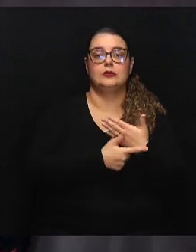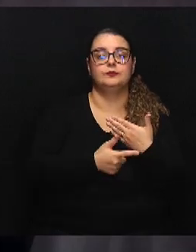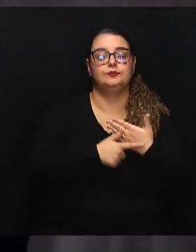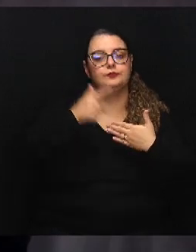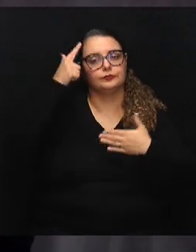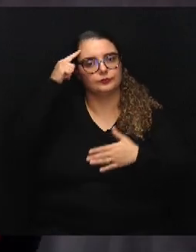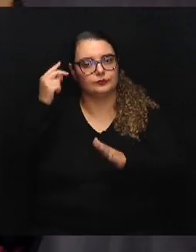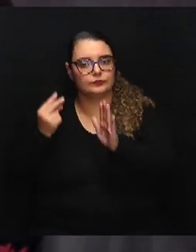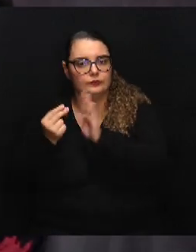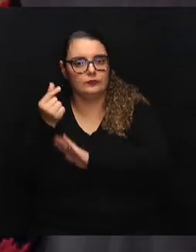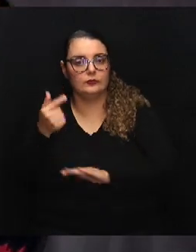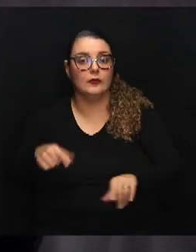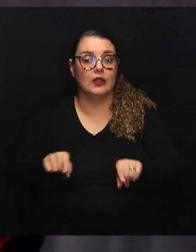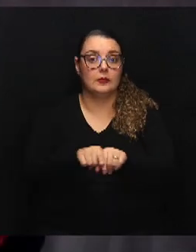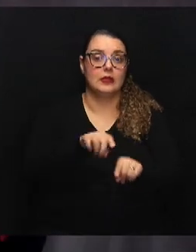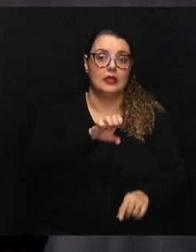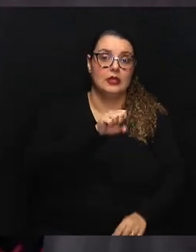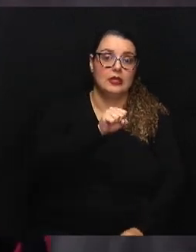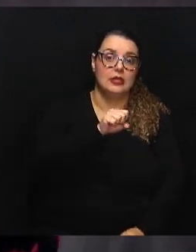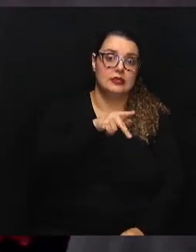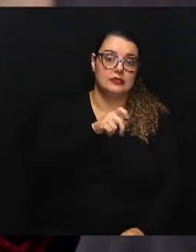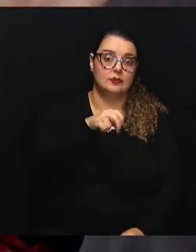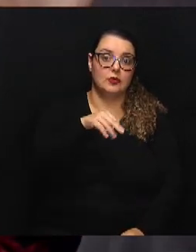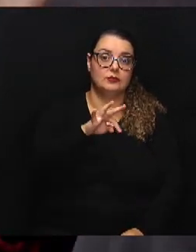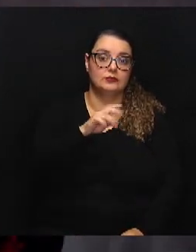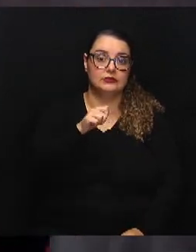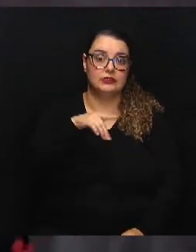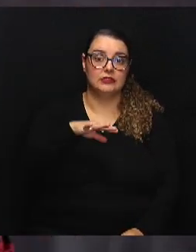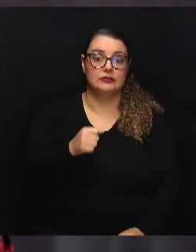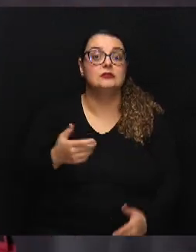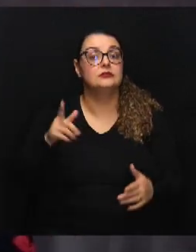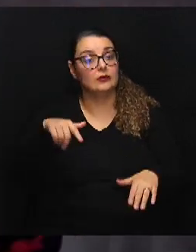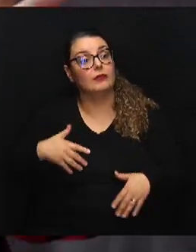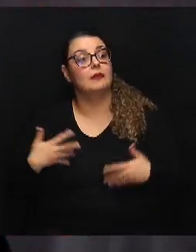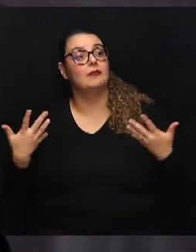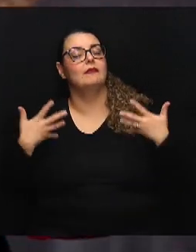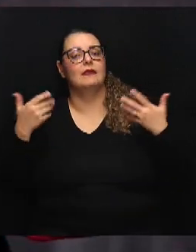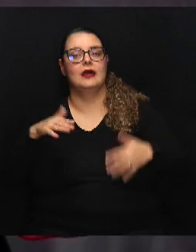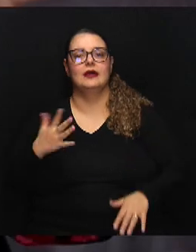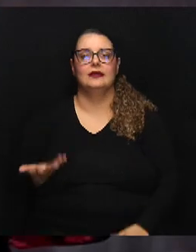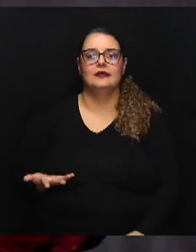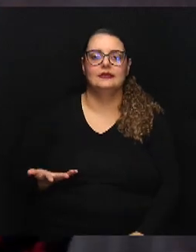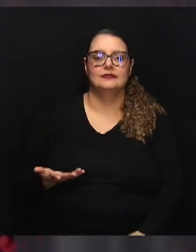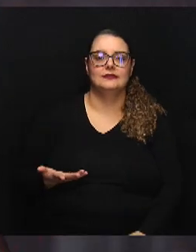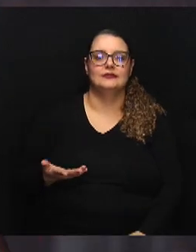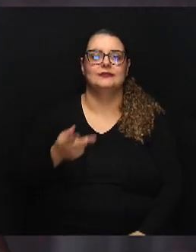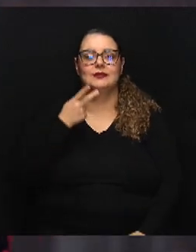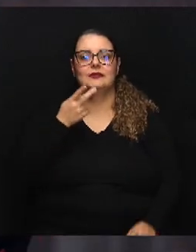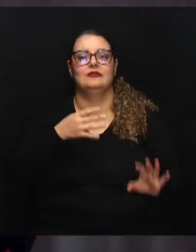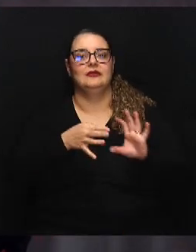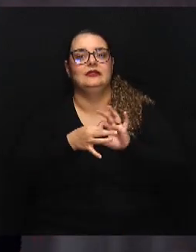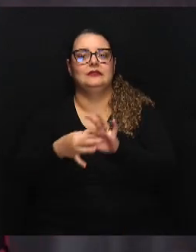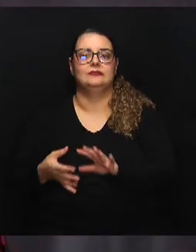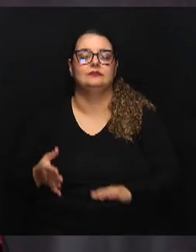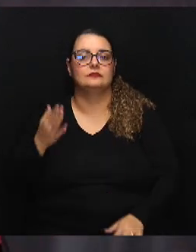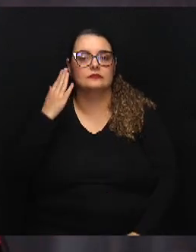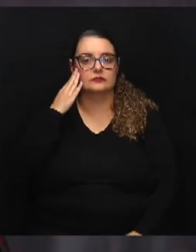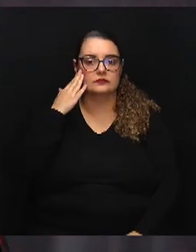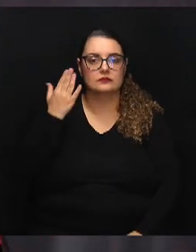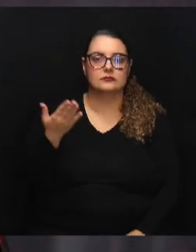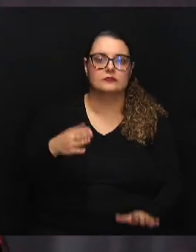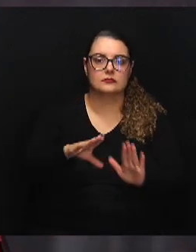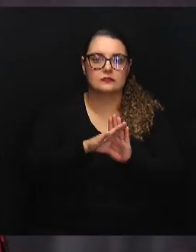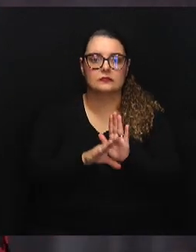da espontaneidade. Então, seres espontâneos são seres mais felizes. Então, só te dando uma situada aí, porque eu sei que aqui, né, pelo